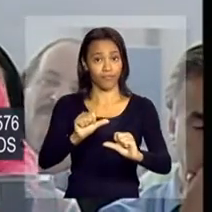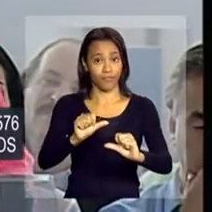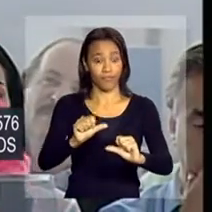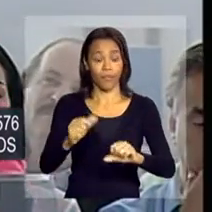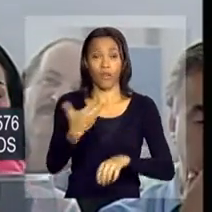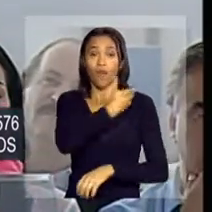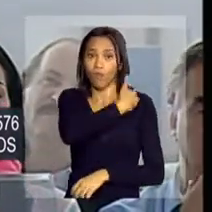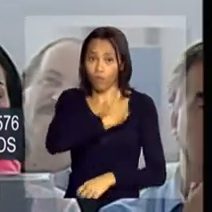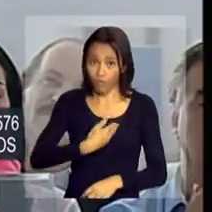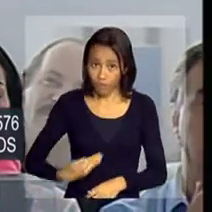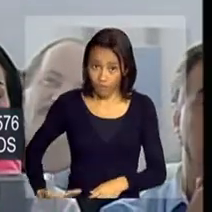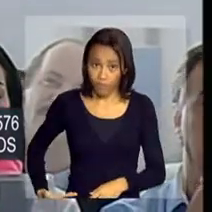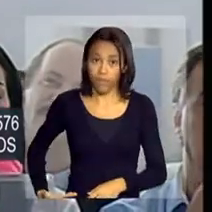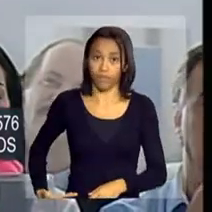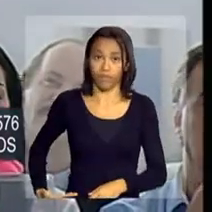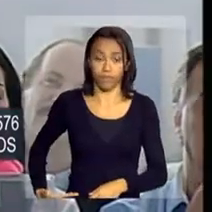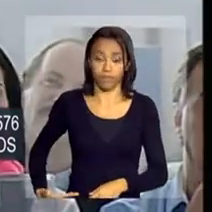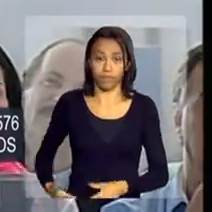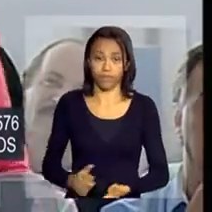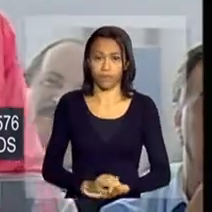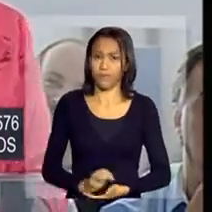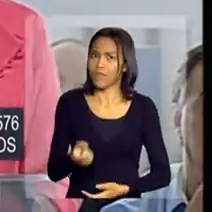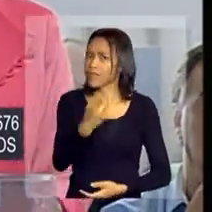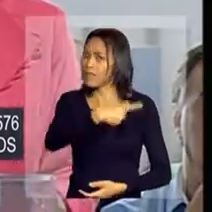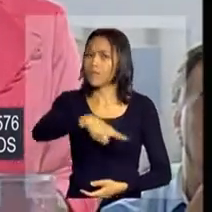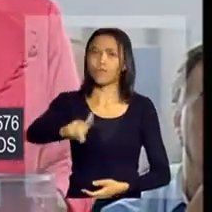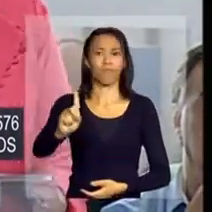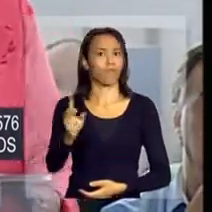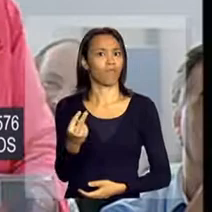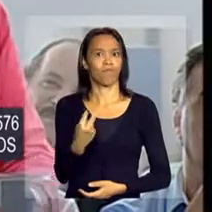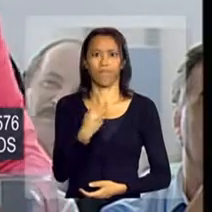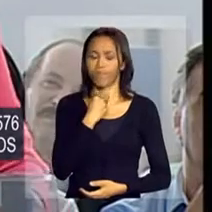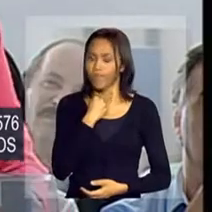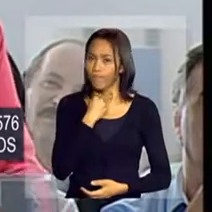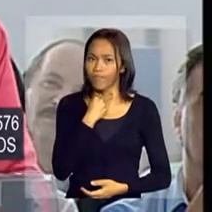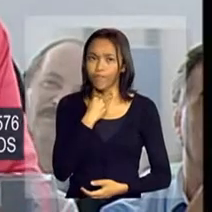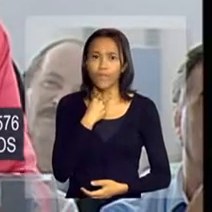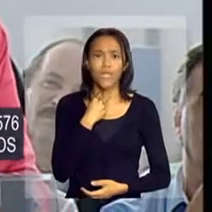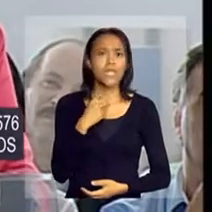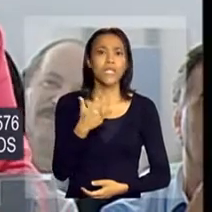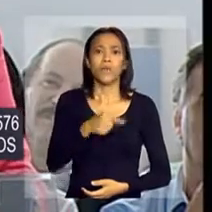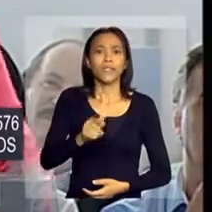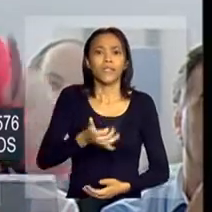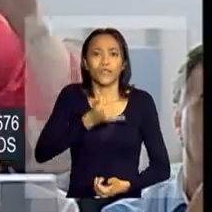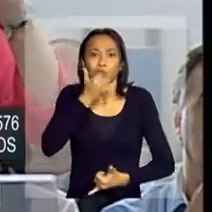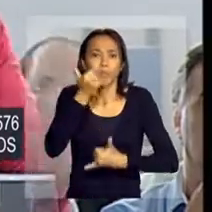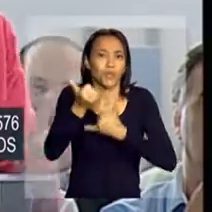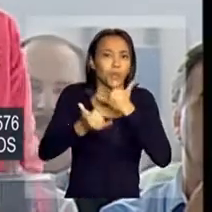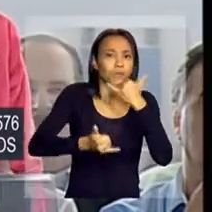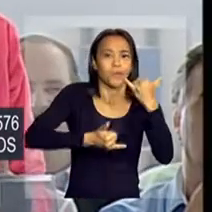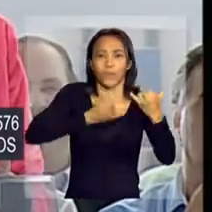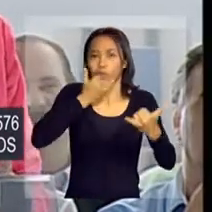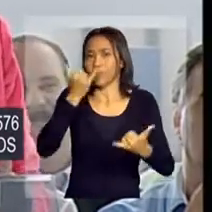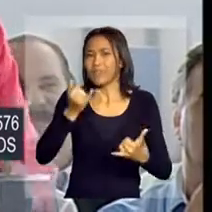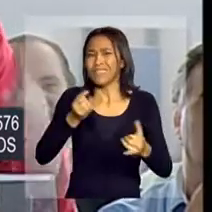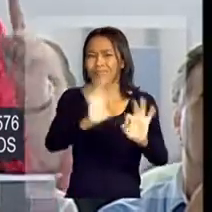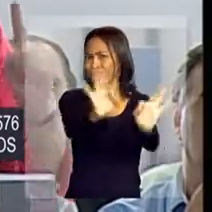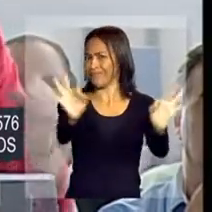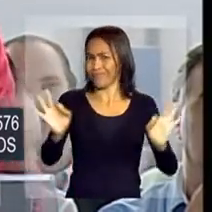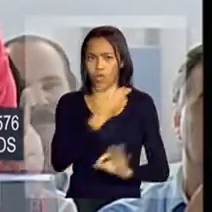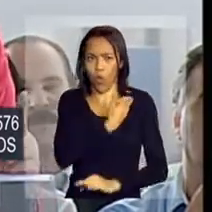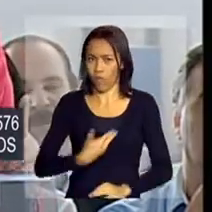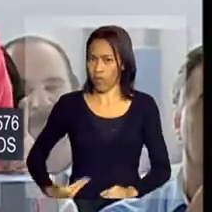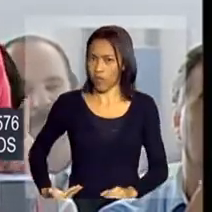O governo não pode, não tem justificativa nenhum governo